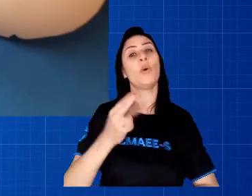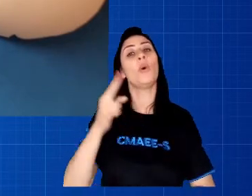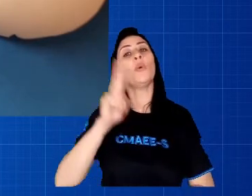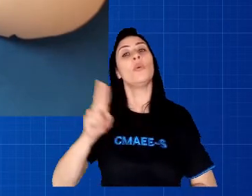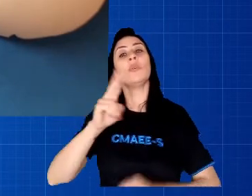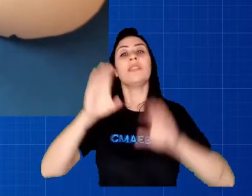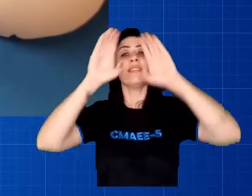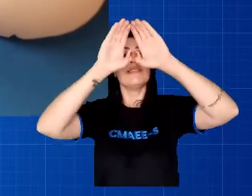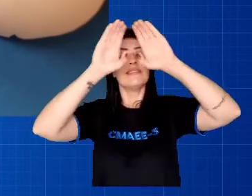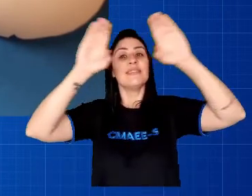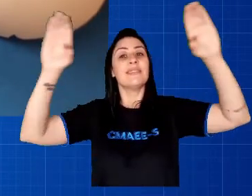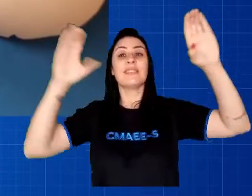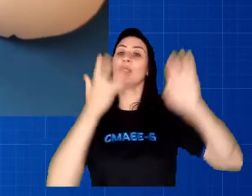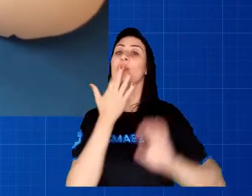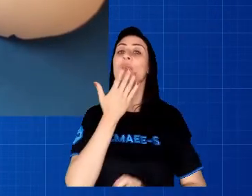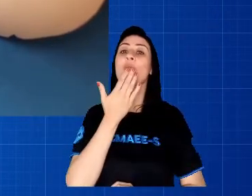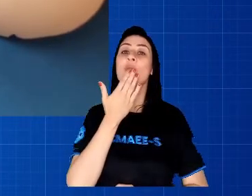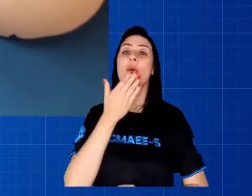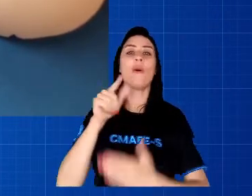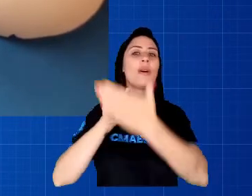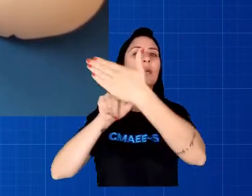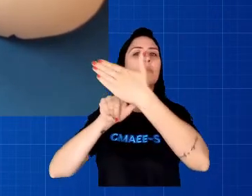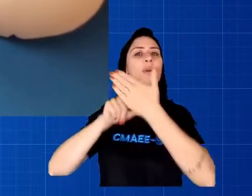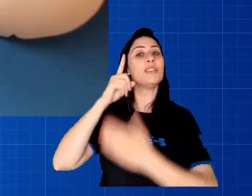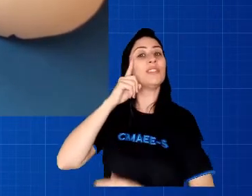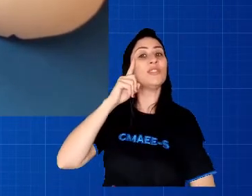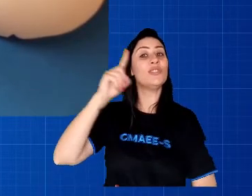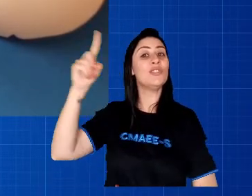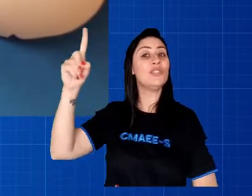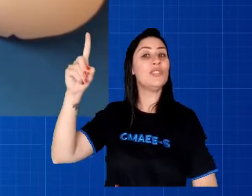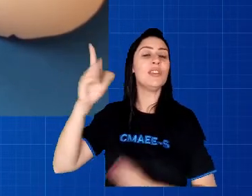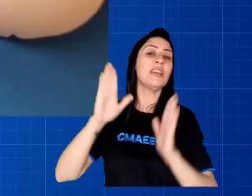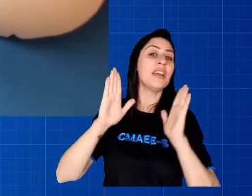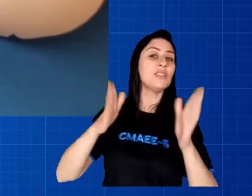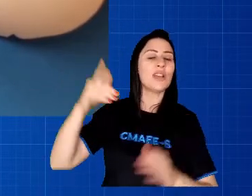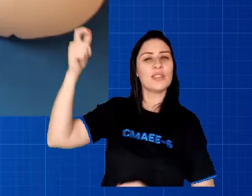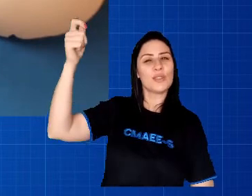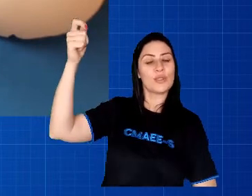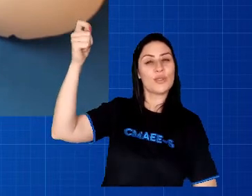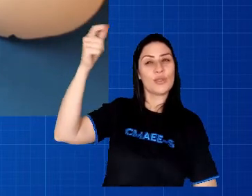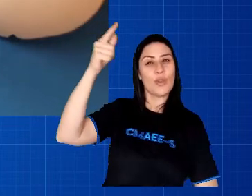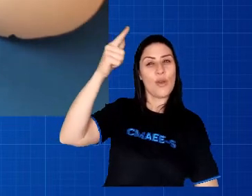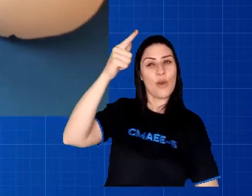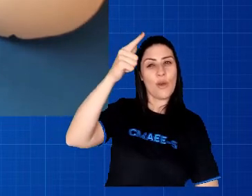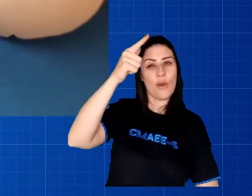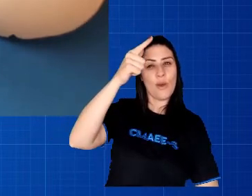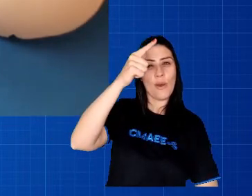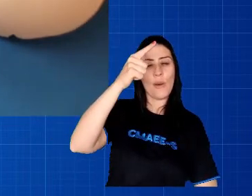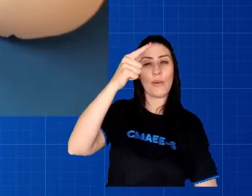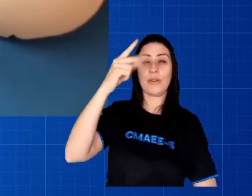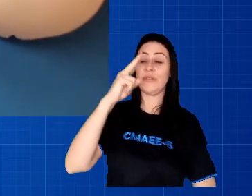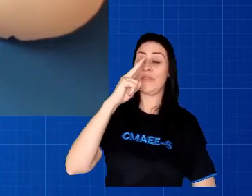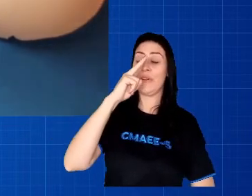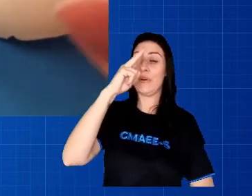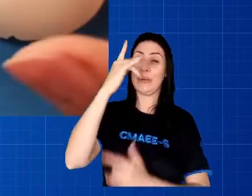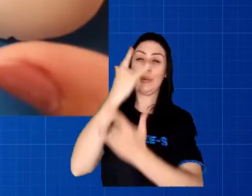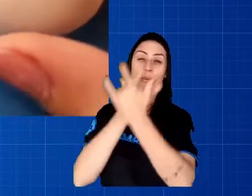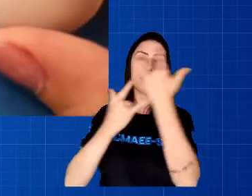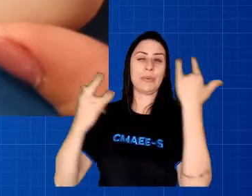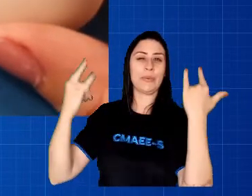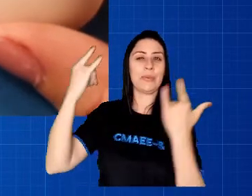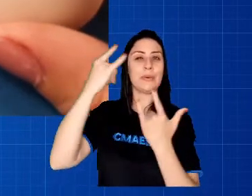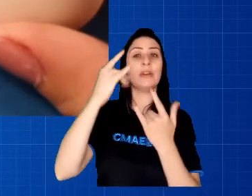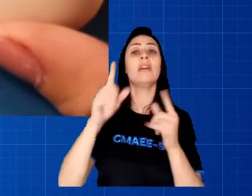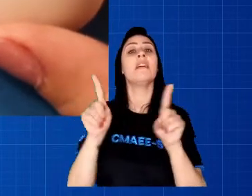céu para poder representar um dia já com o sol alto e o céu bastante intenso. Se eu